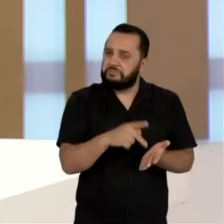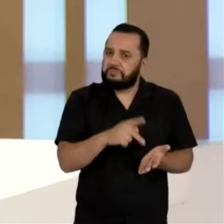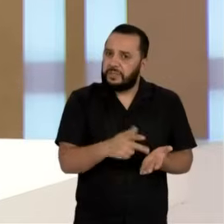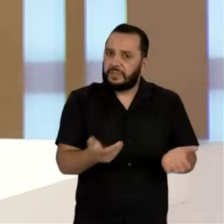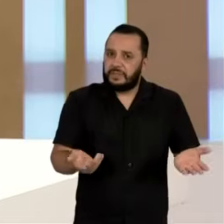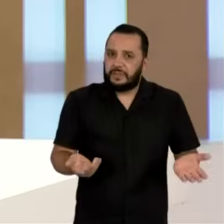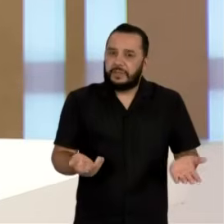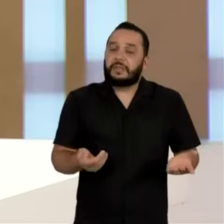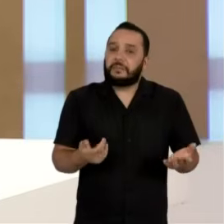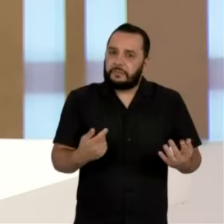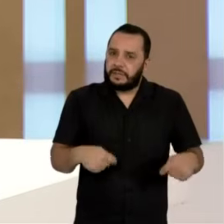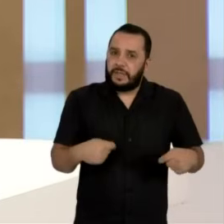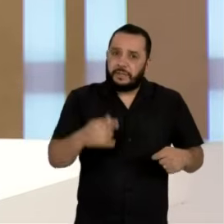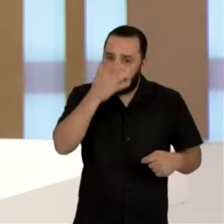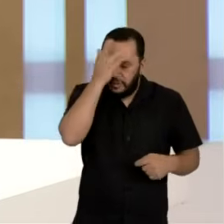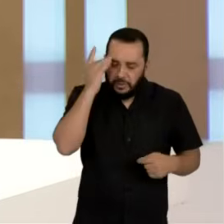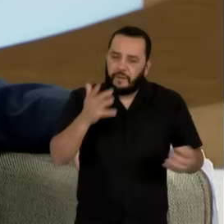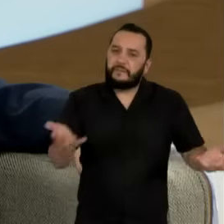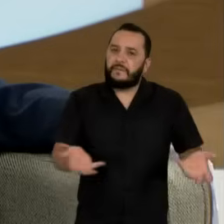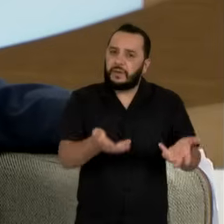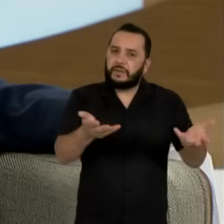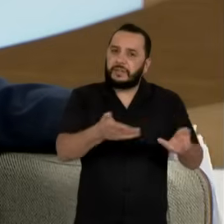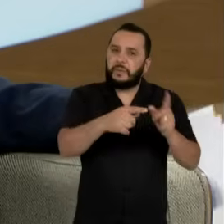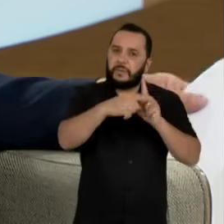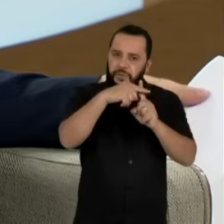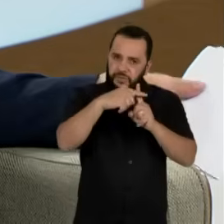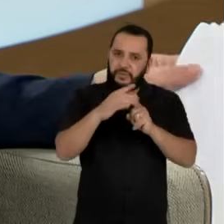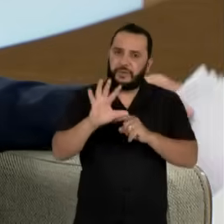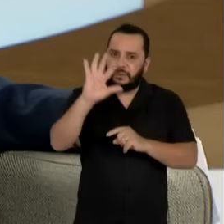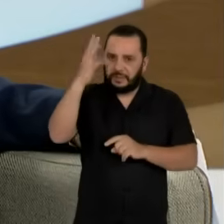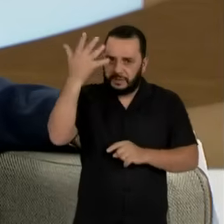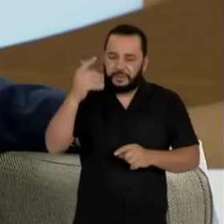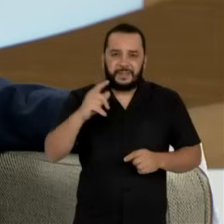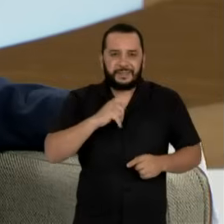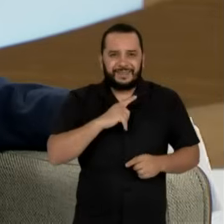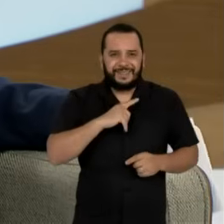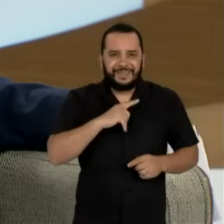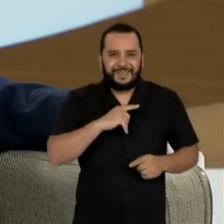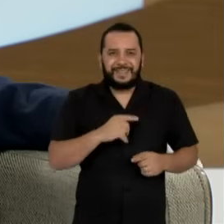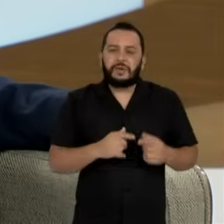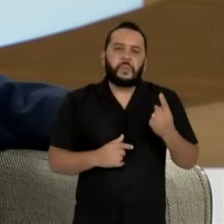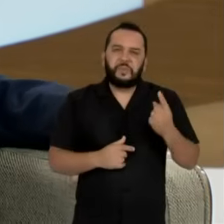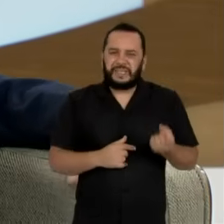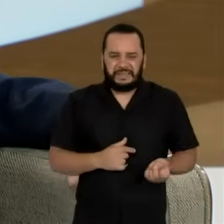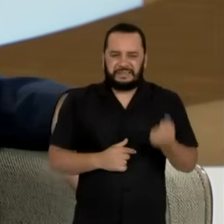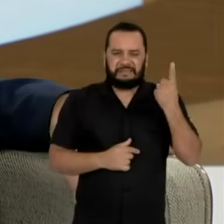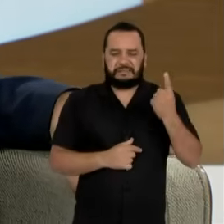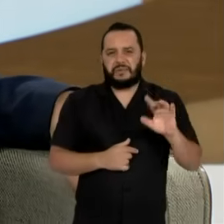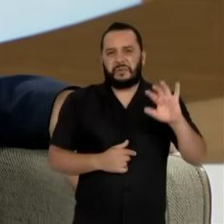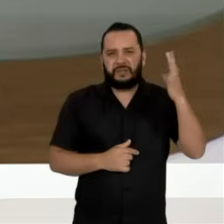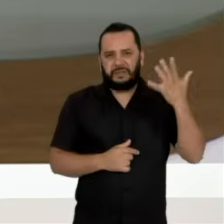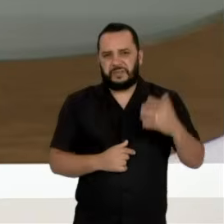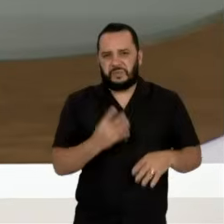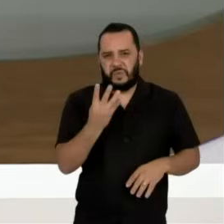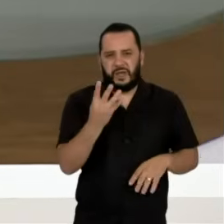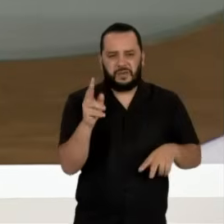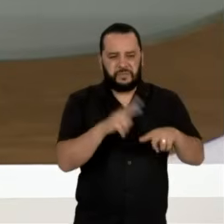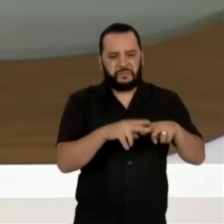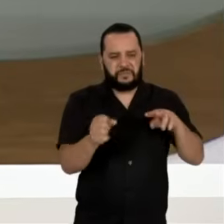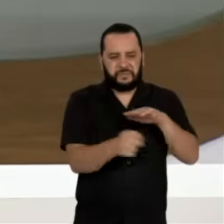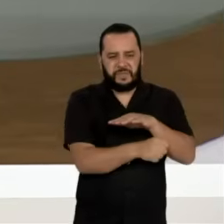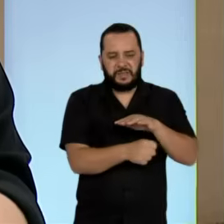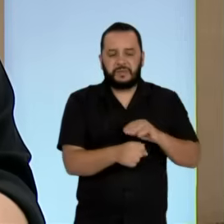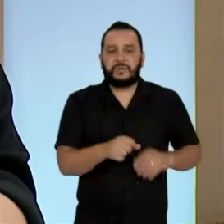mais valorizado pelo lado positivo do que aconteceu e não por essa coisa tão estranha que aconteceu, né? Letícia, boa noite.